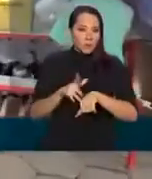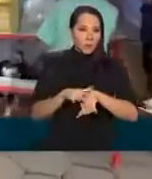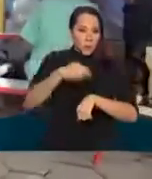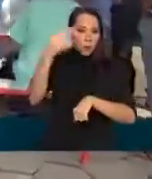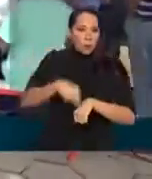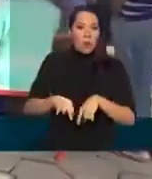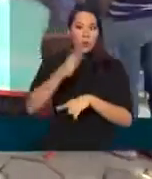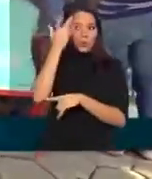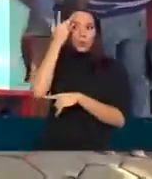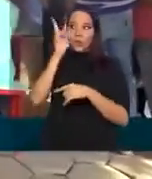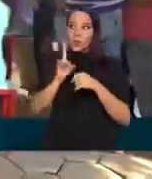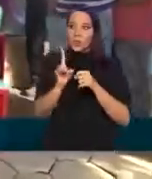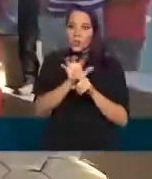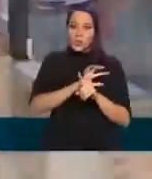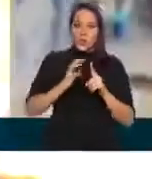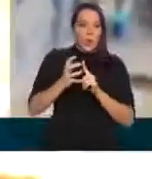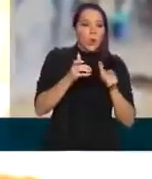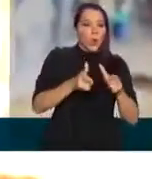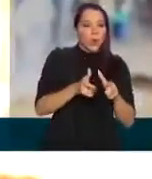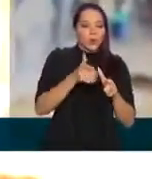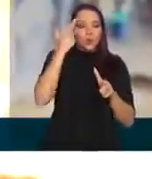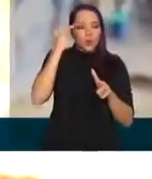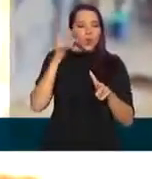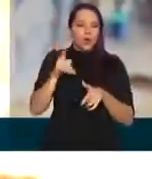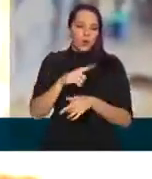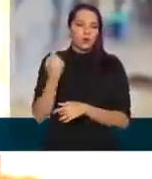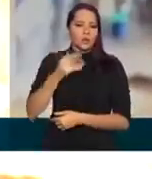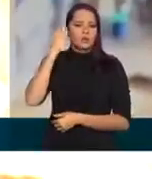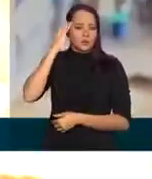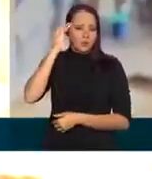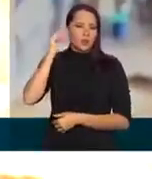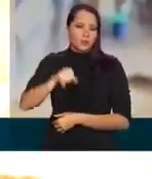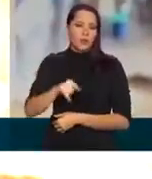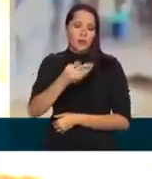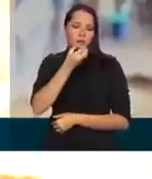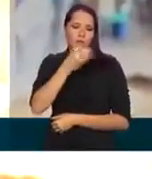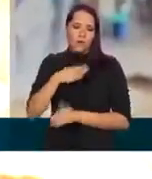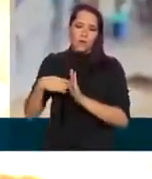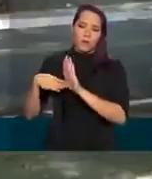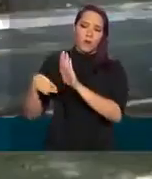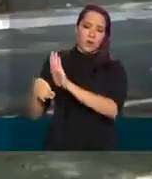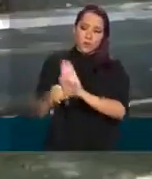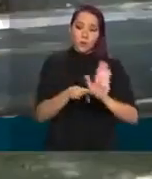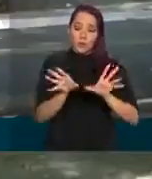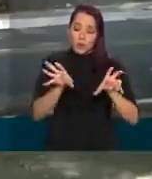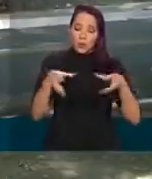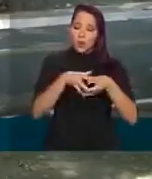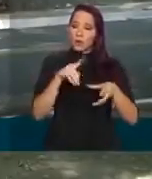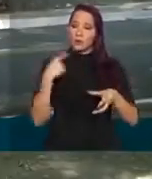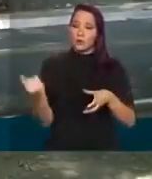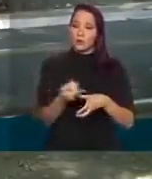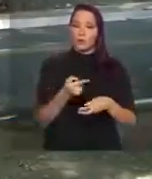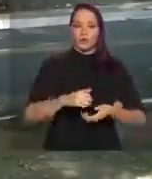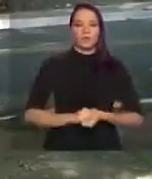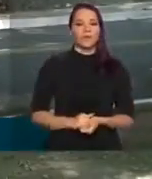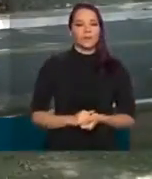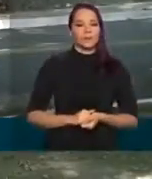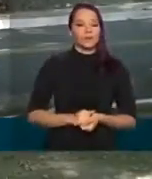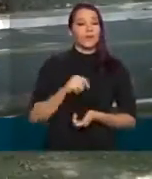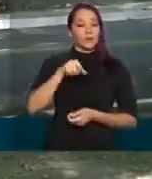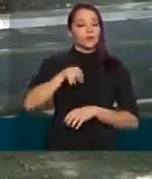a gente não saberíamos de isolar né a gente entende que um quer um bem para comunidade também não no estado de são paulo